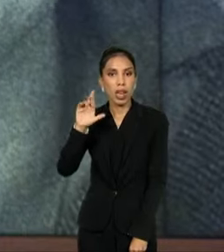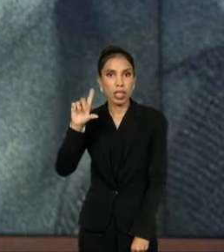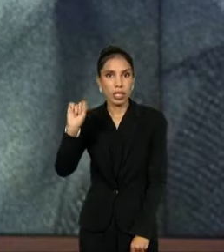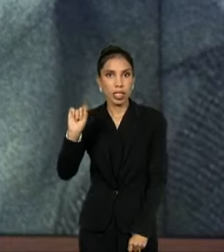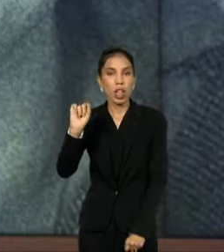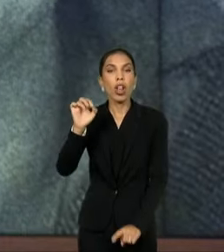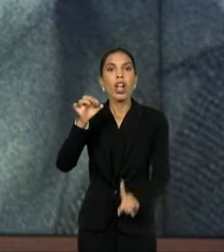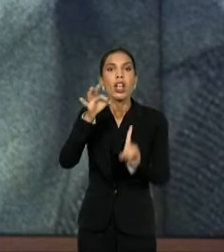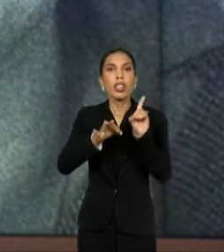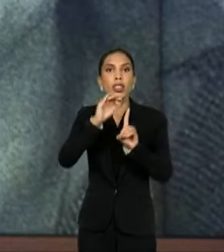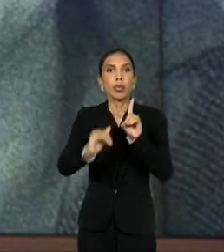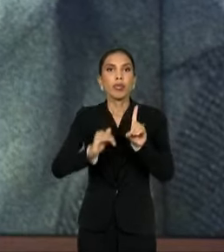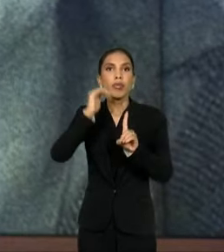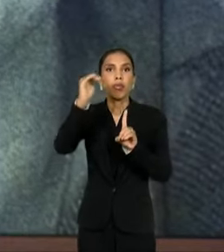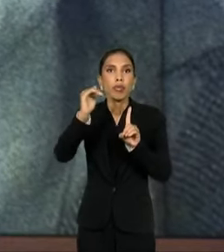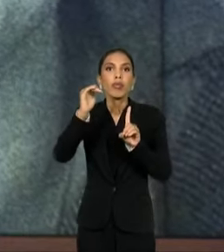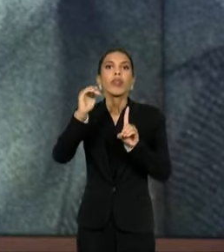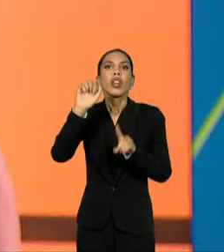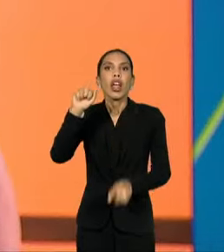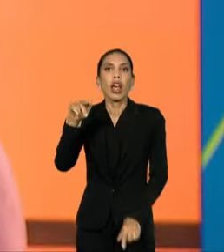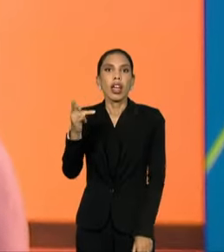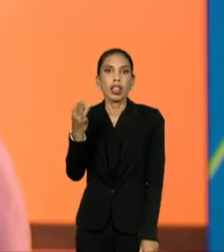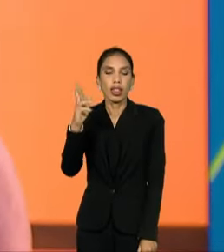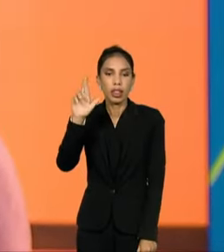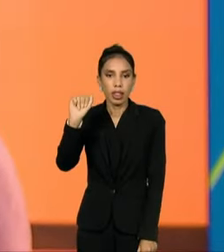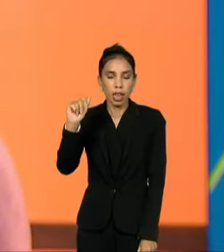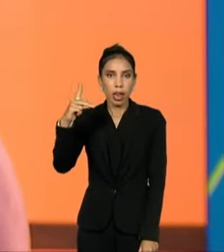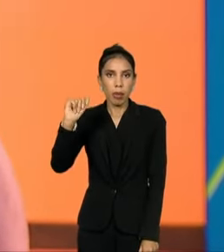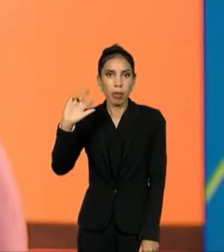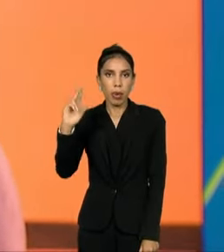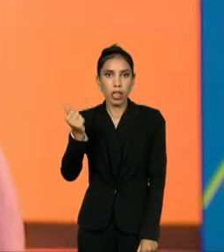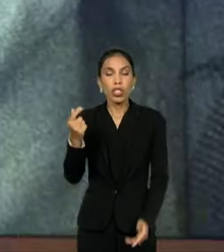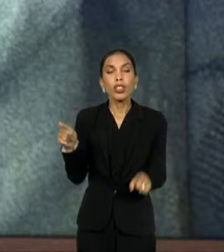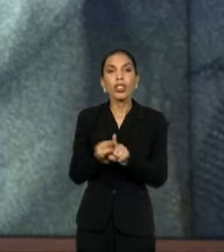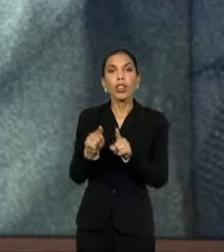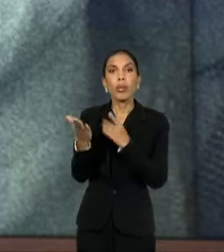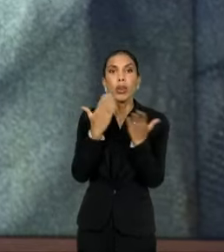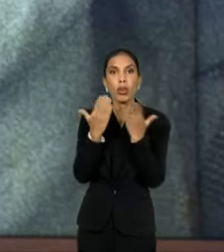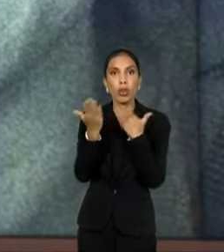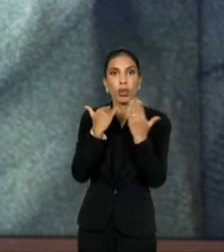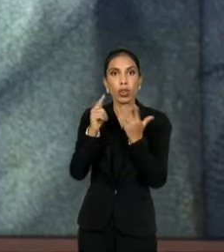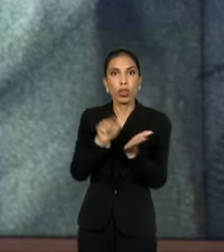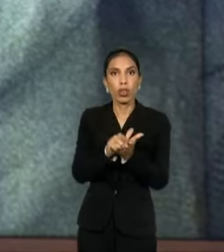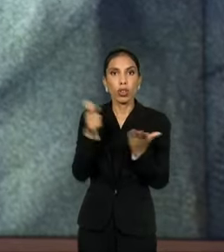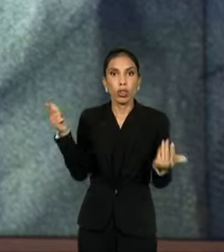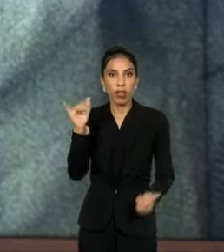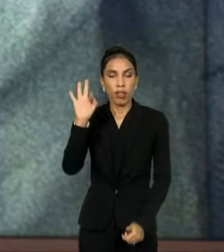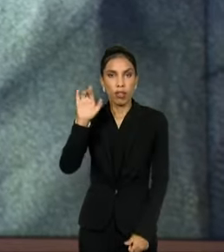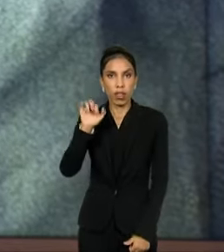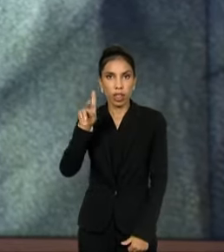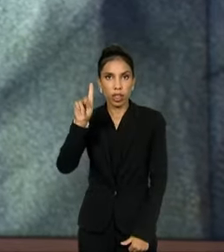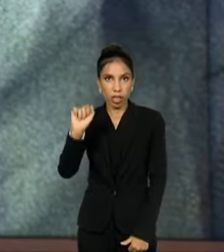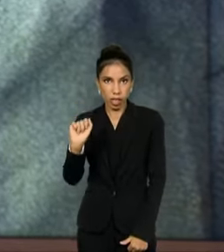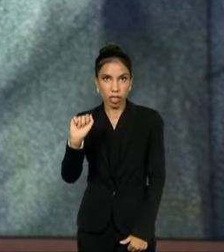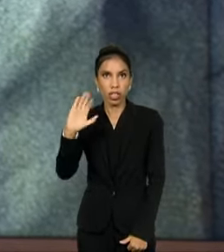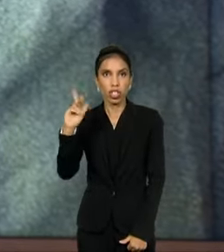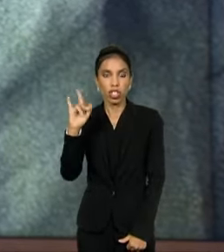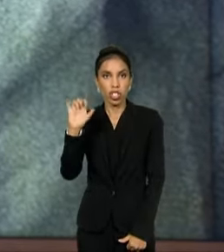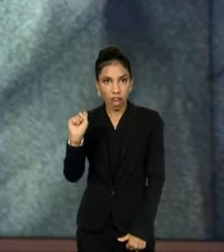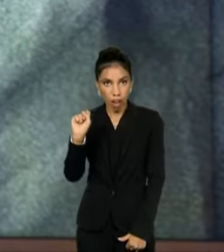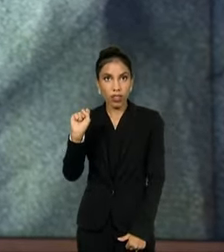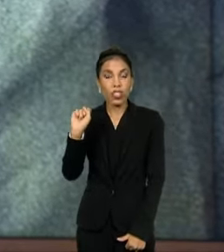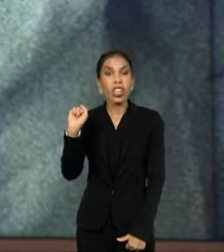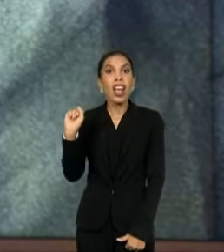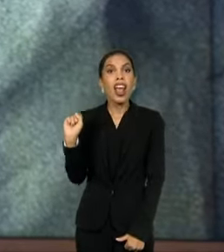do Tribunal de Justiça do Rio de Janeiro, Andréia Pachá. E também vamos conversar com a jornalista Fernanda Chaves, ex-assessora da Marielle,